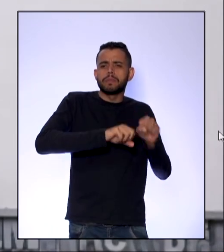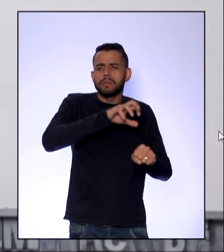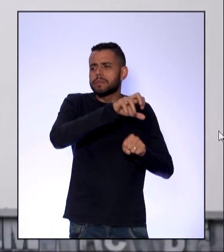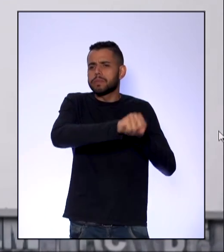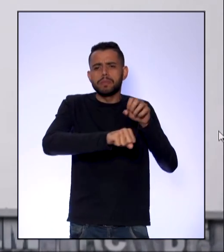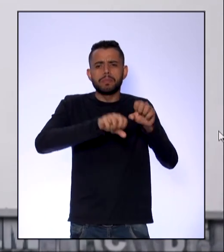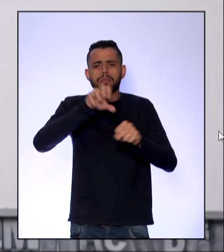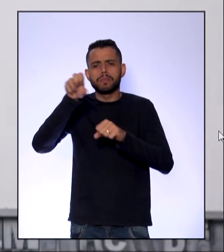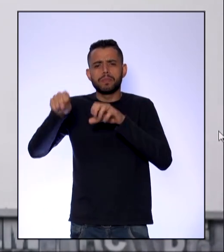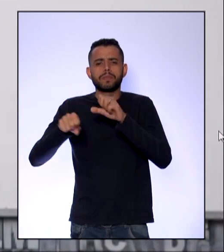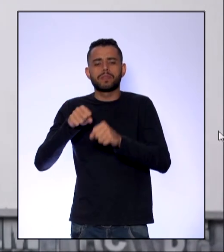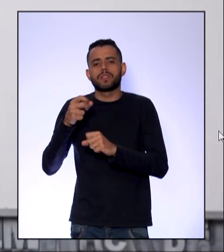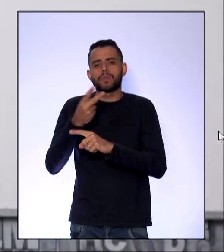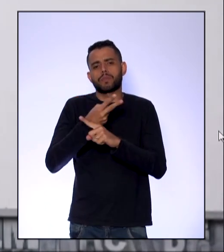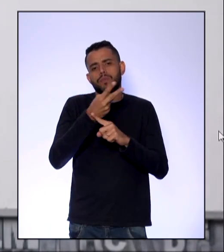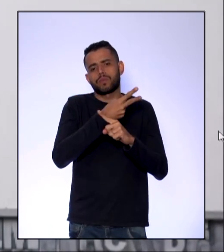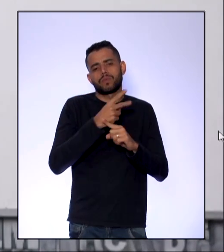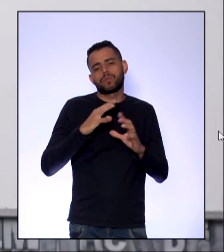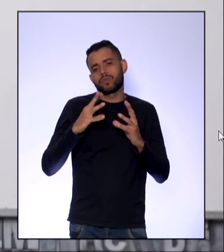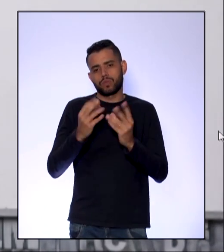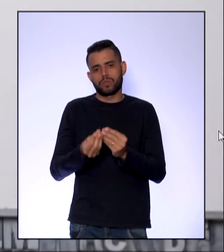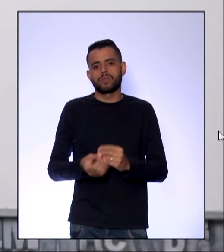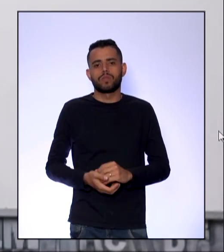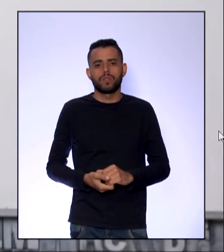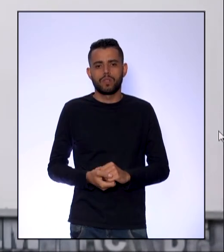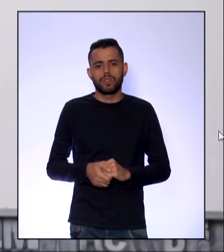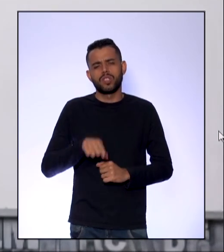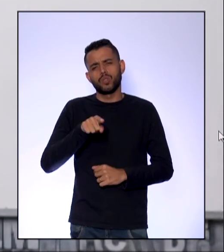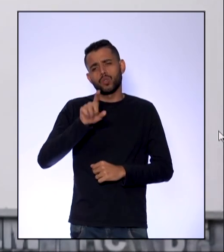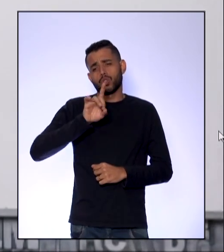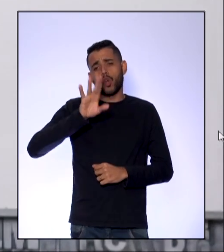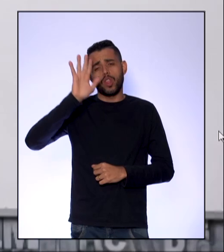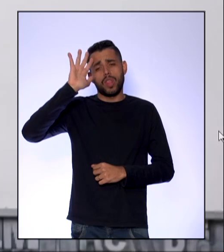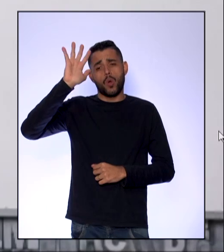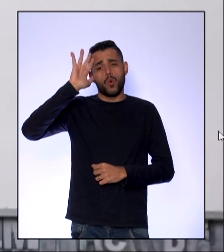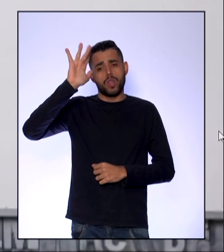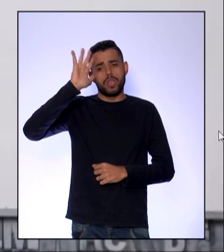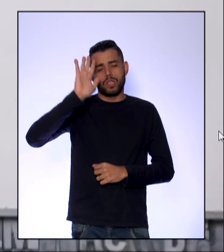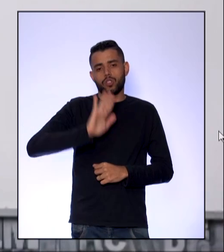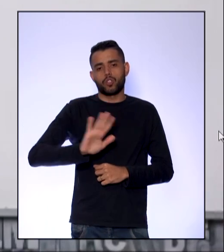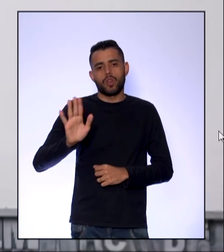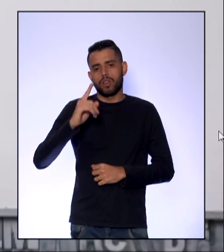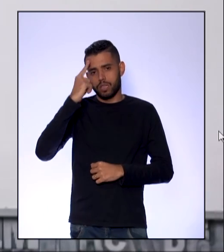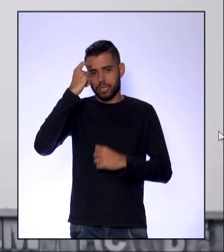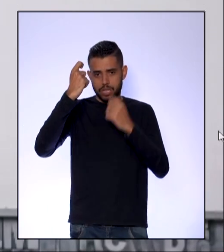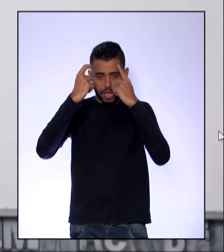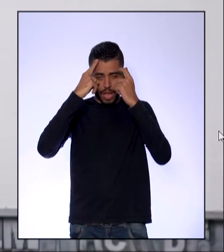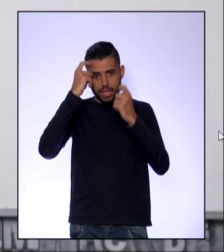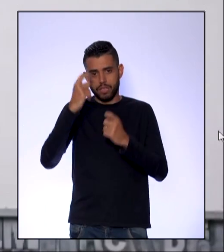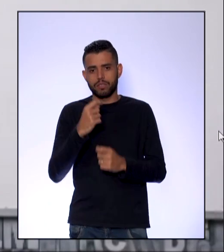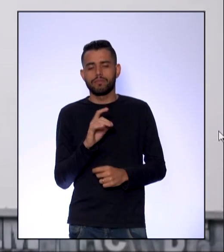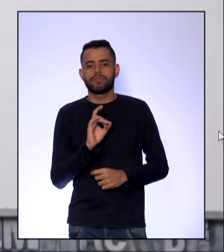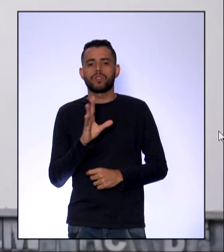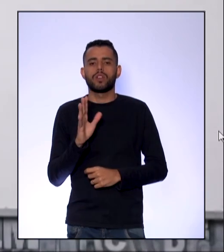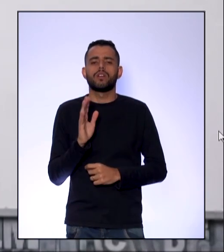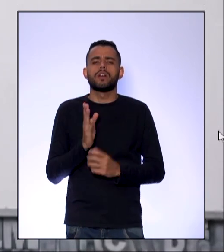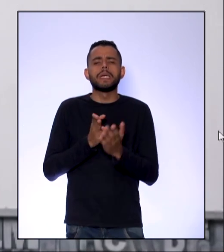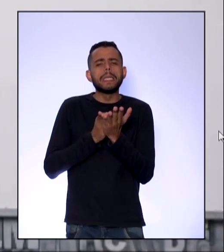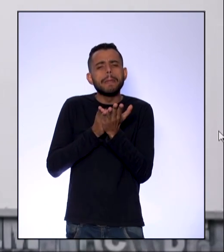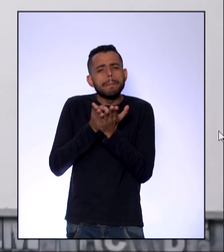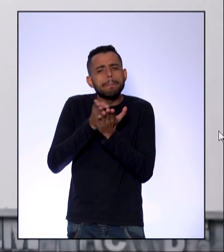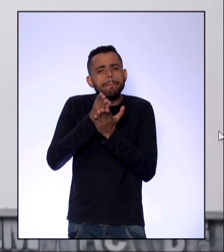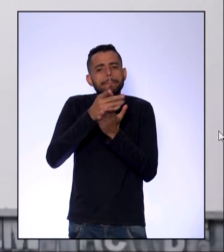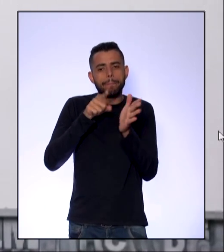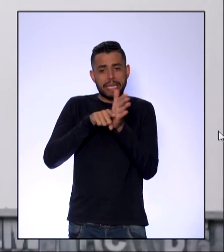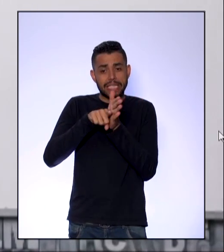vão descer para todo o continente. Teoricamente, tá? Isso aqui são ideias, são suposições historiográficas que